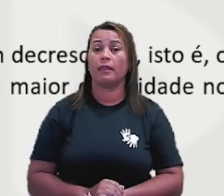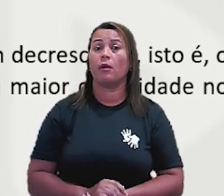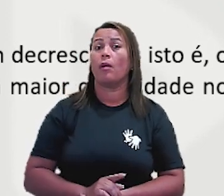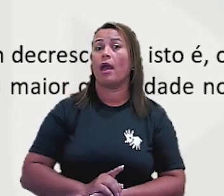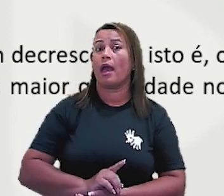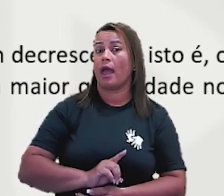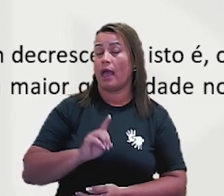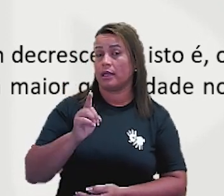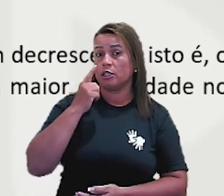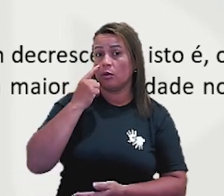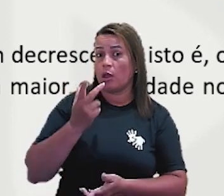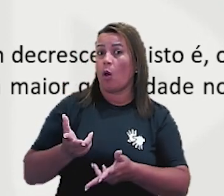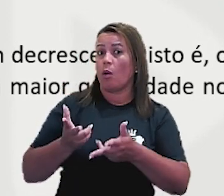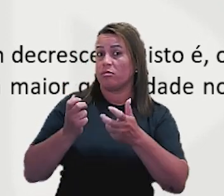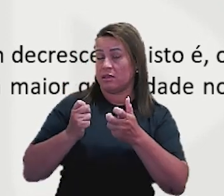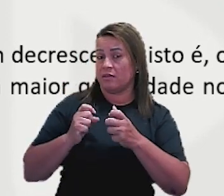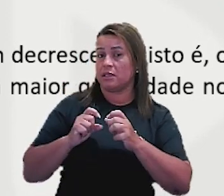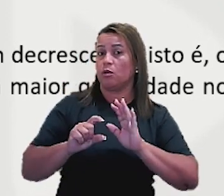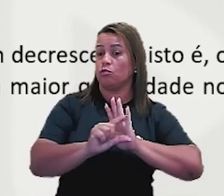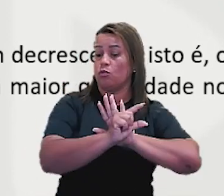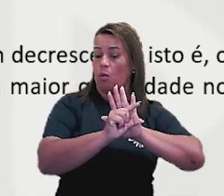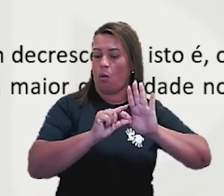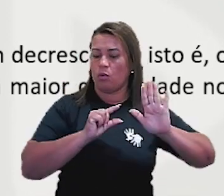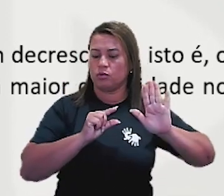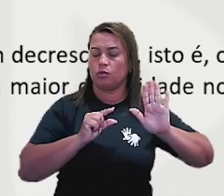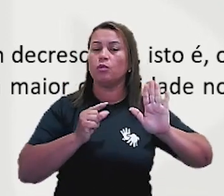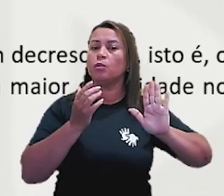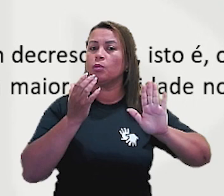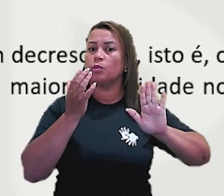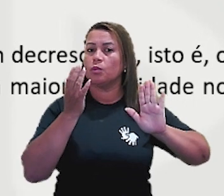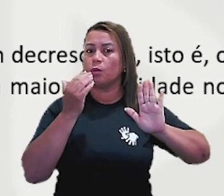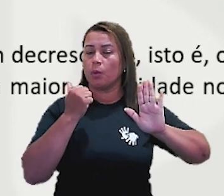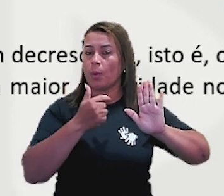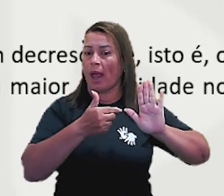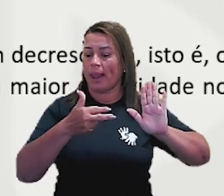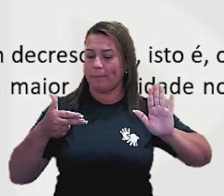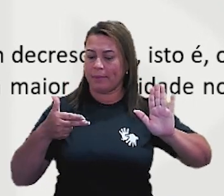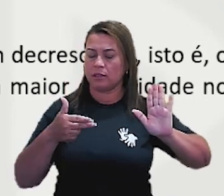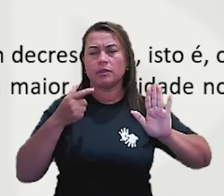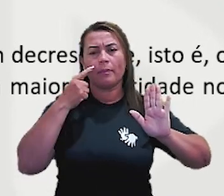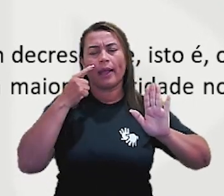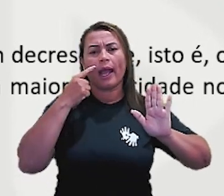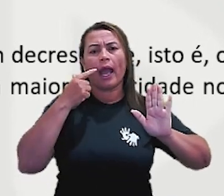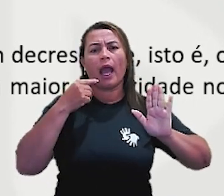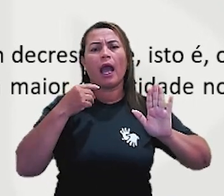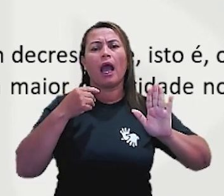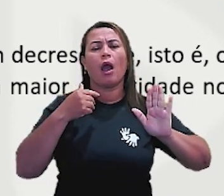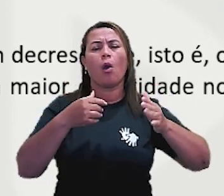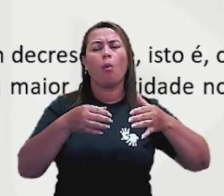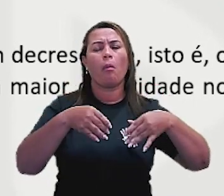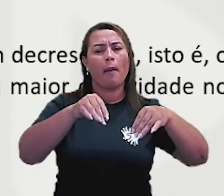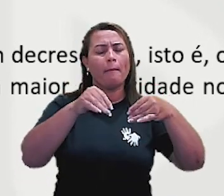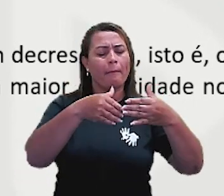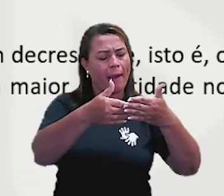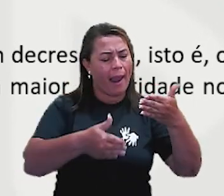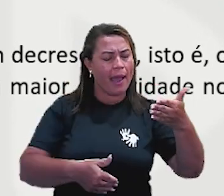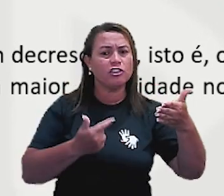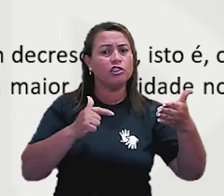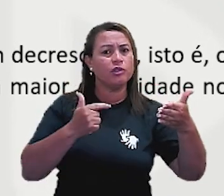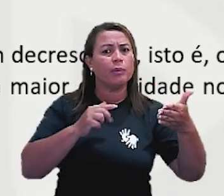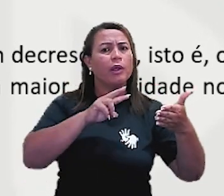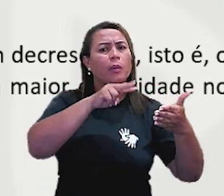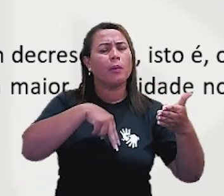opções que a gente pode observar no rótulo do alimento, certo? Então, se você pegar uma embalagem de algum alimento que não tem a lista de